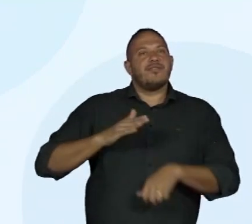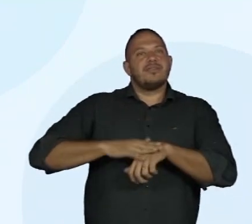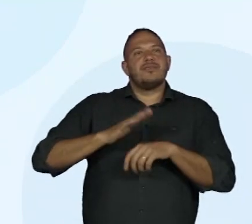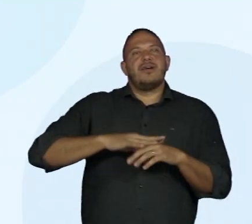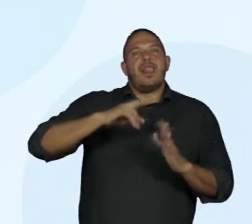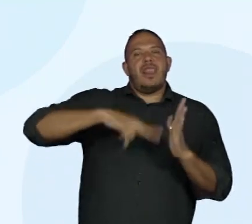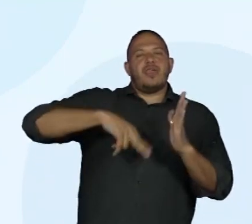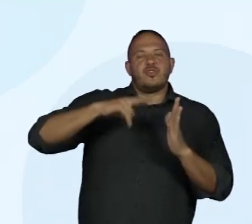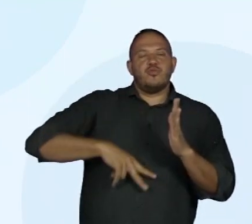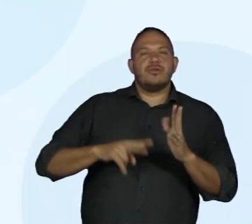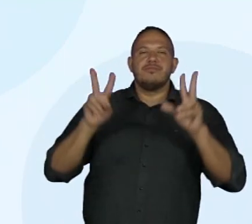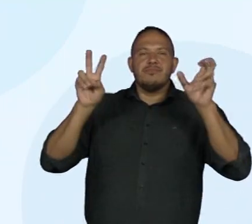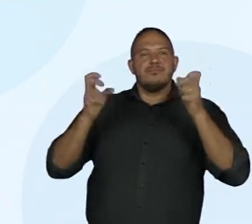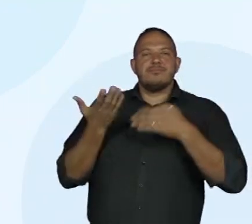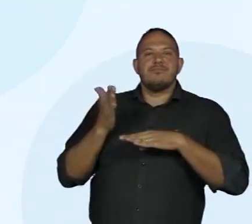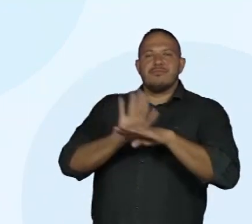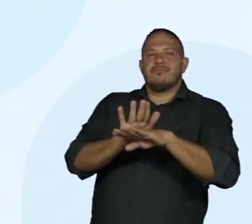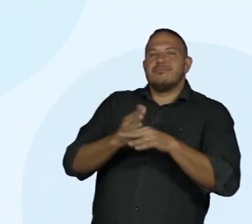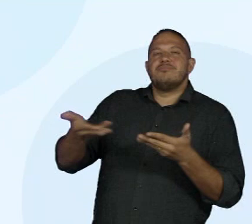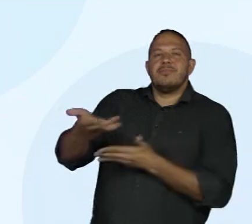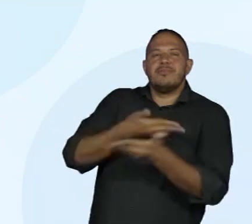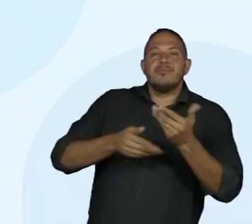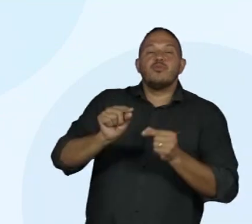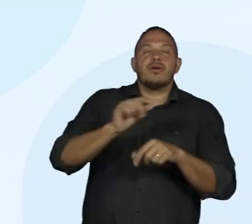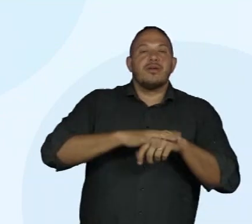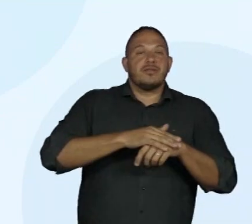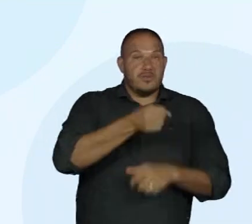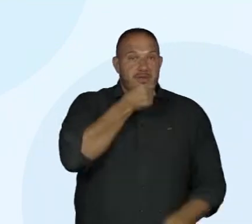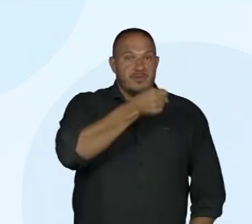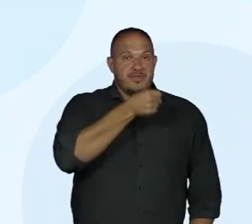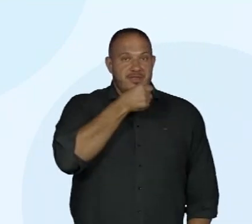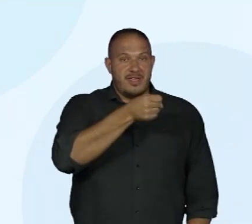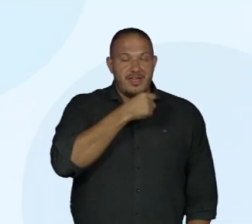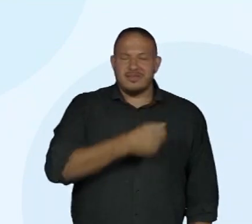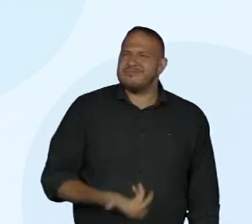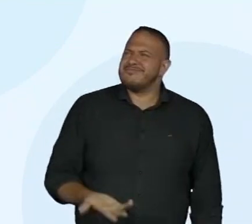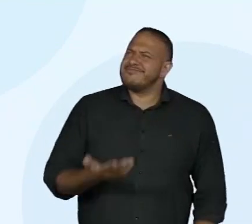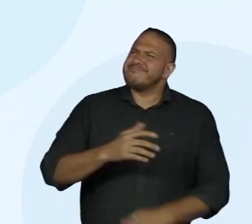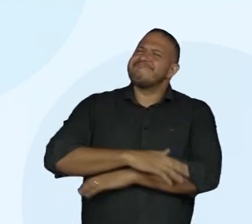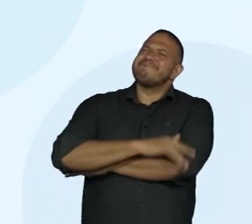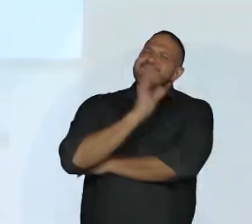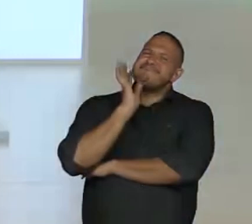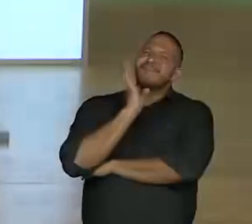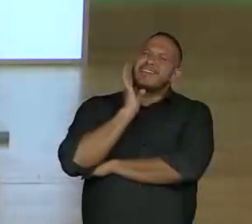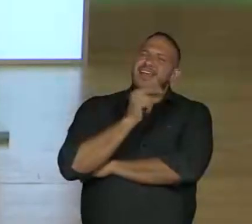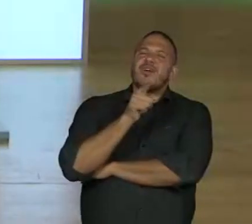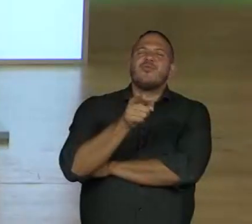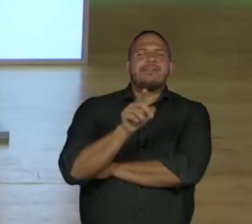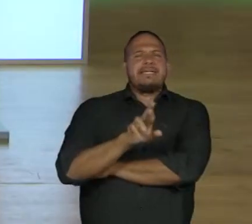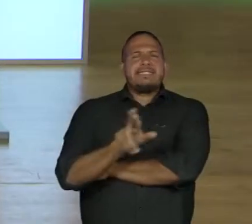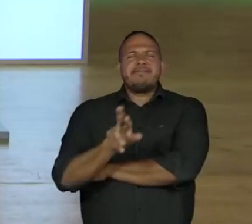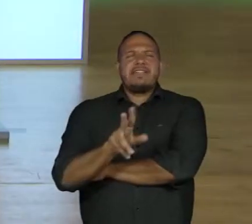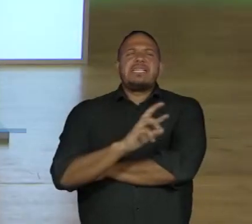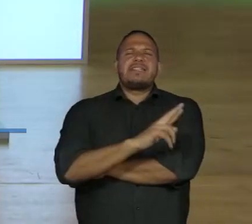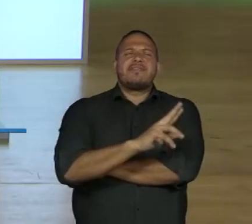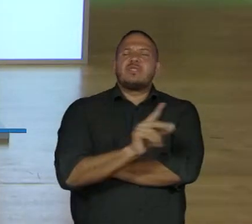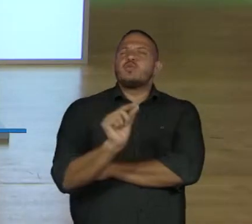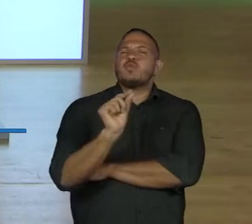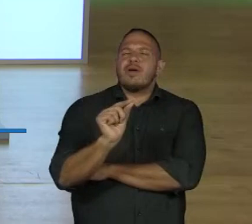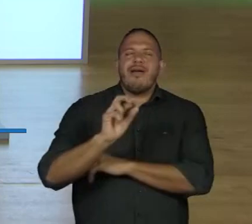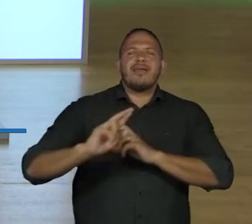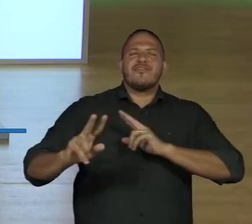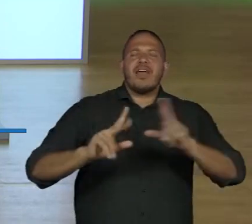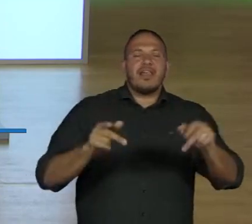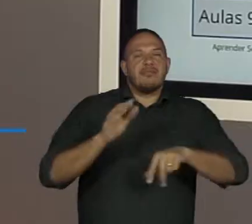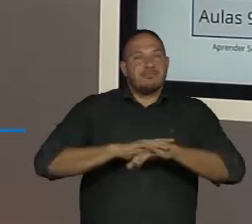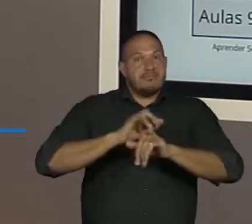leitura colaborativa de uma reportagem. Olha só, professora, qual será a grande diferença, né, da